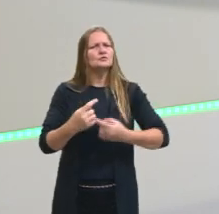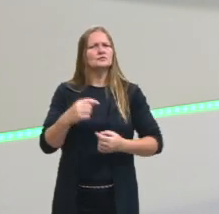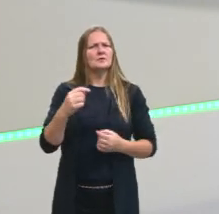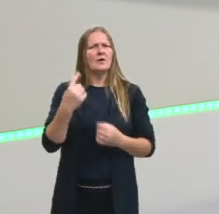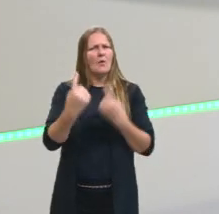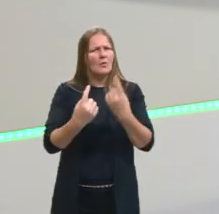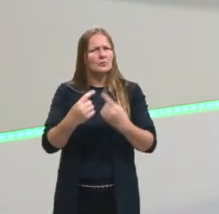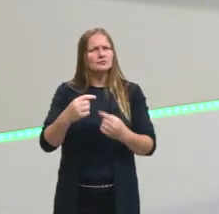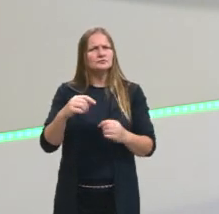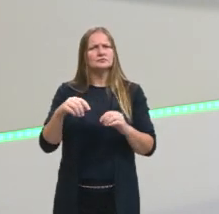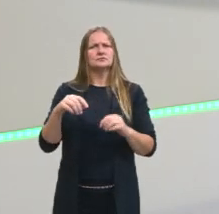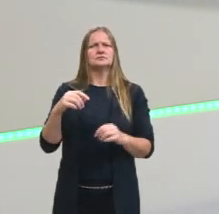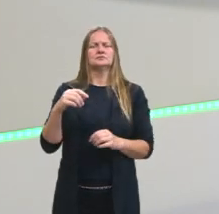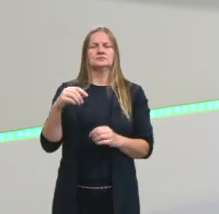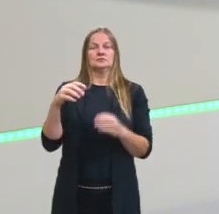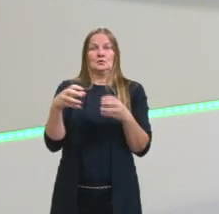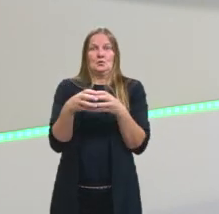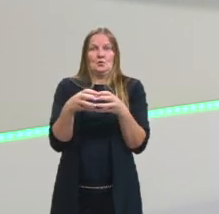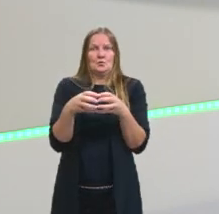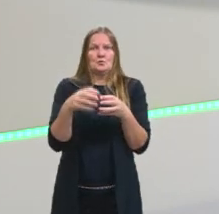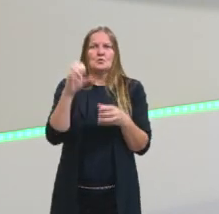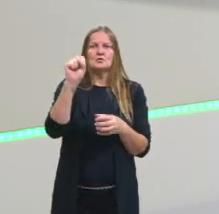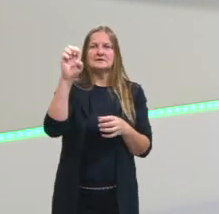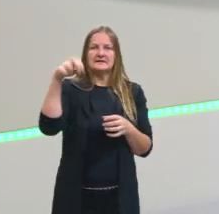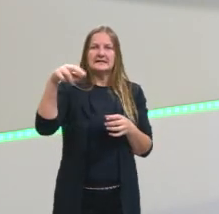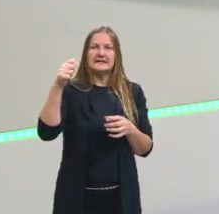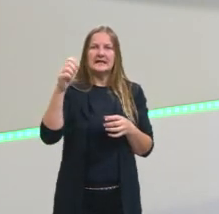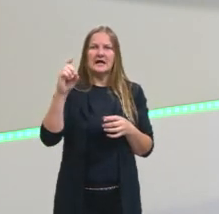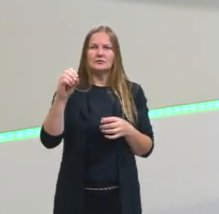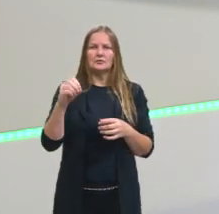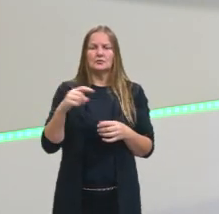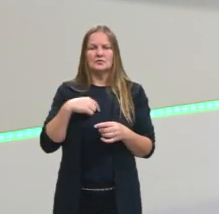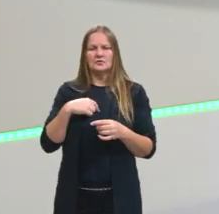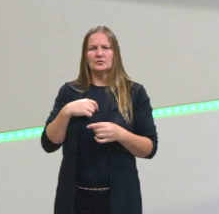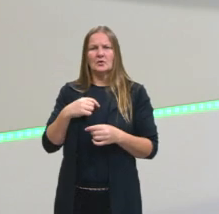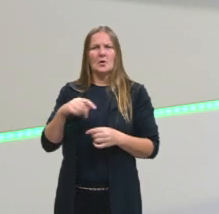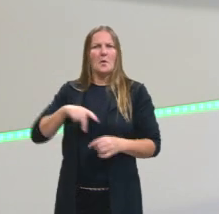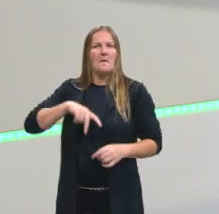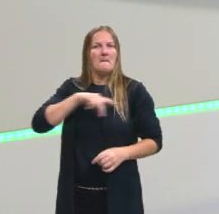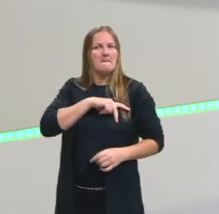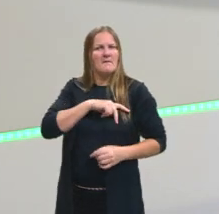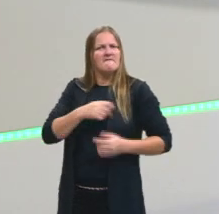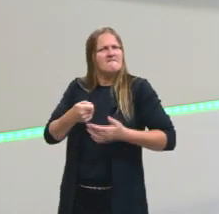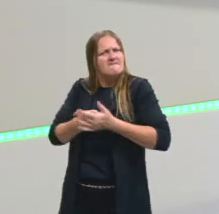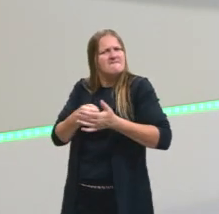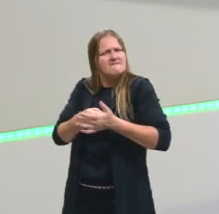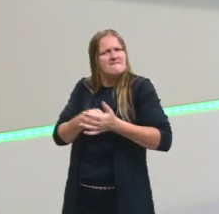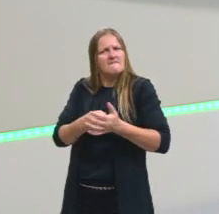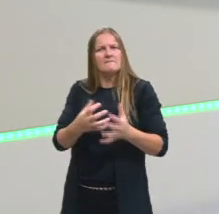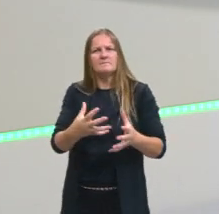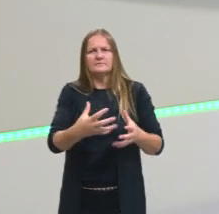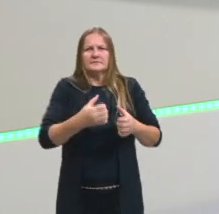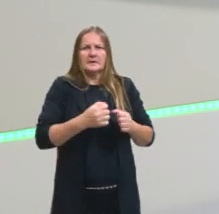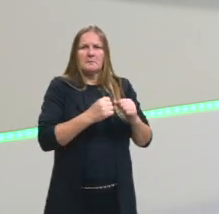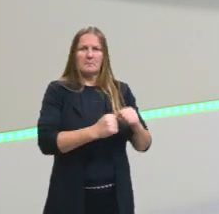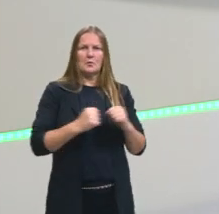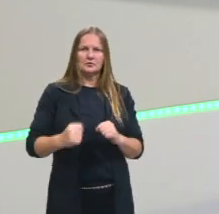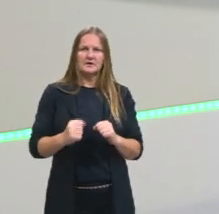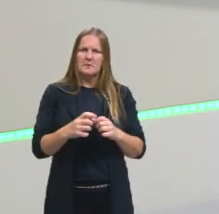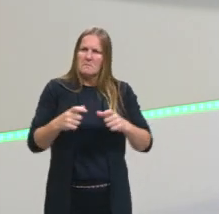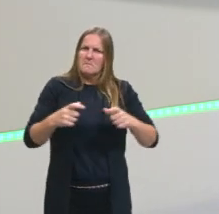alguns membros do Senado que vão tentar defender os interesses dos plebeus e aumentar um pouquinho o poder deles